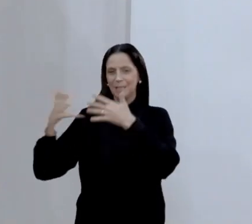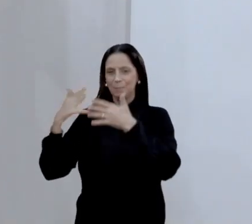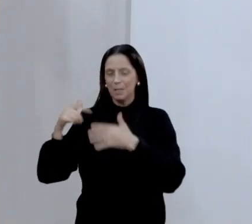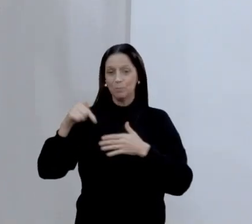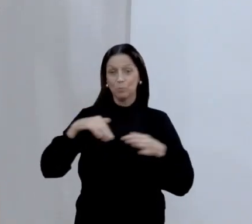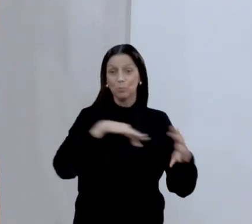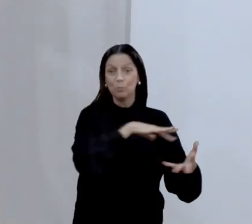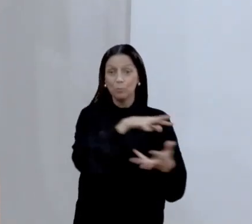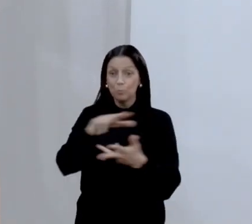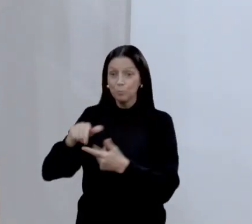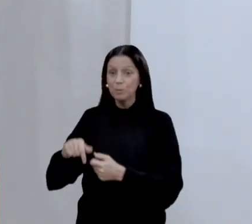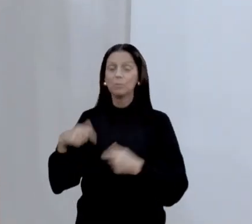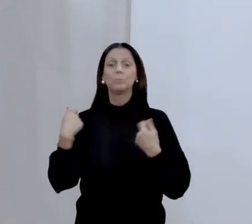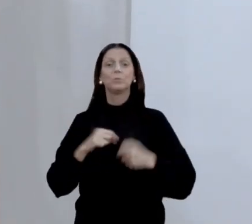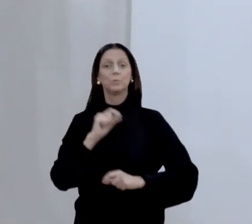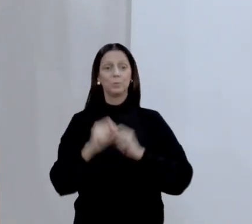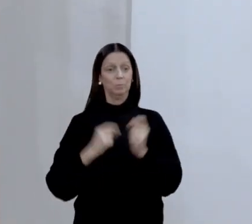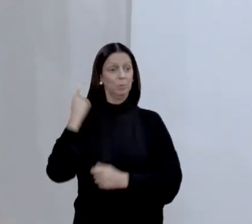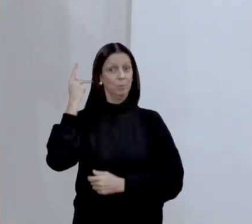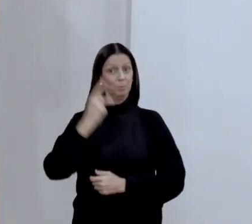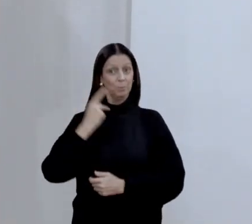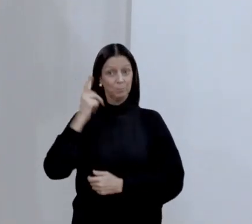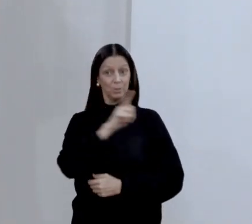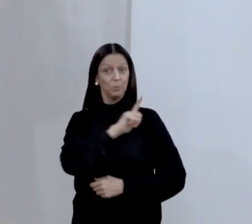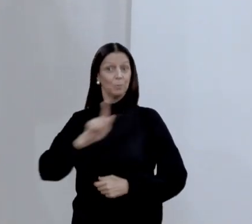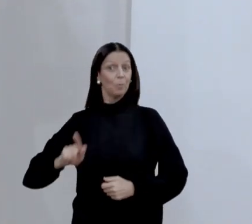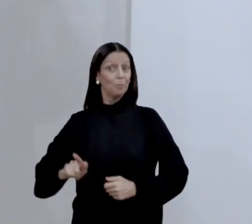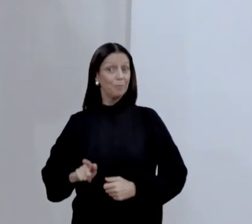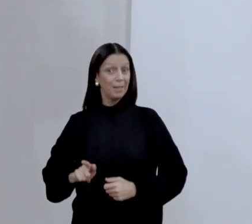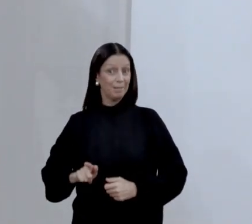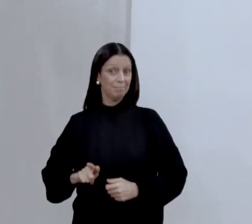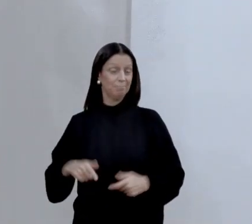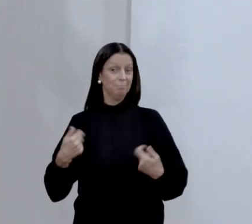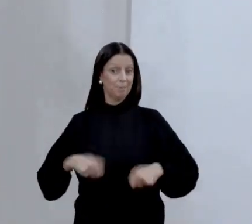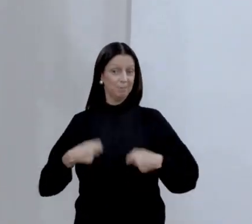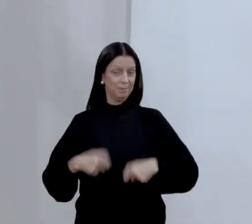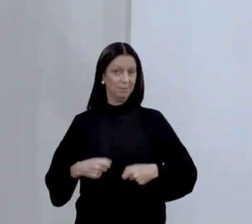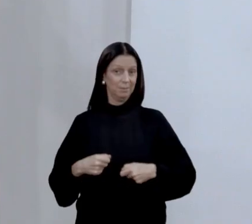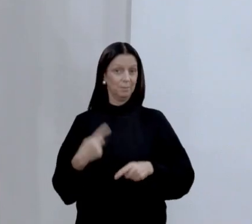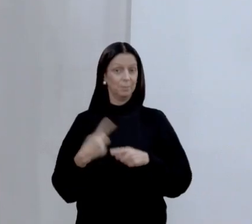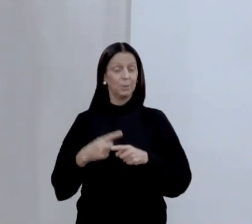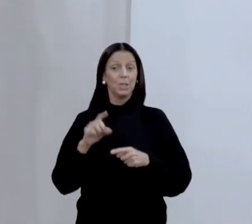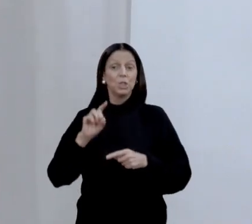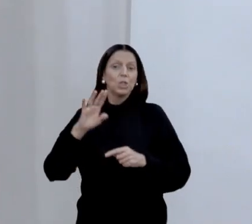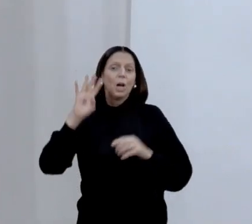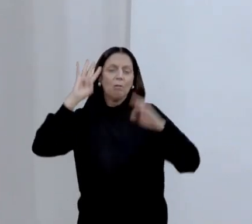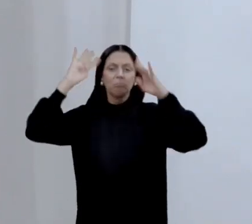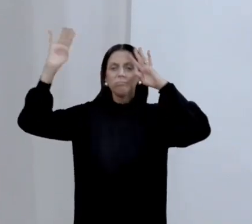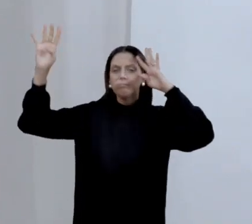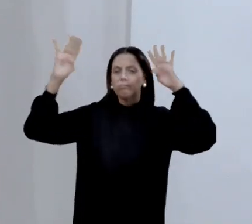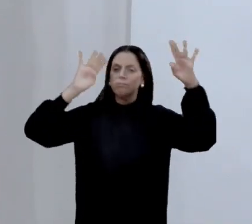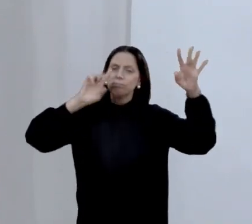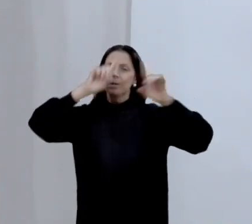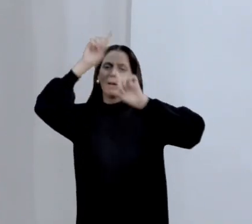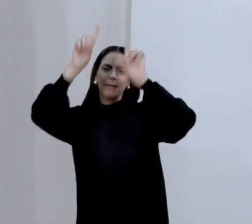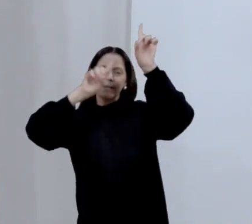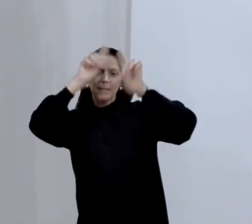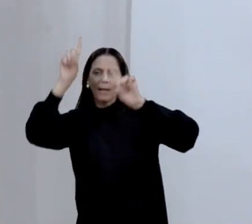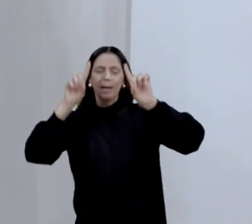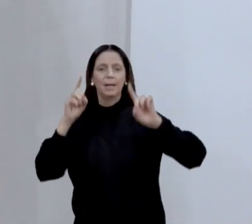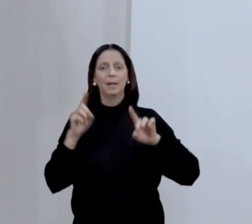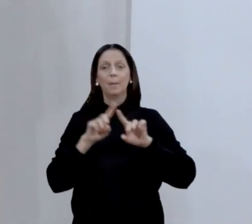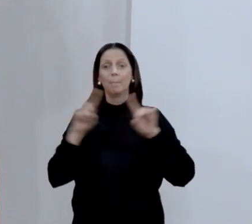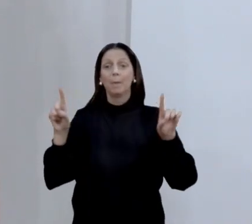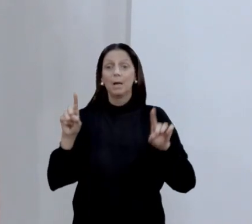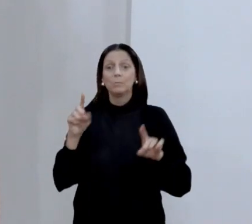isso precisa se tornar uma política de governo. Precisa ser uma política de governo. A gente está aqui no campo das ideias, mas eu não tenho a segurança de que o atual secretário